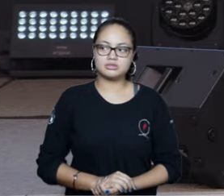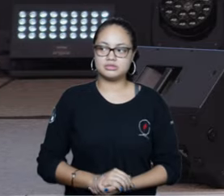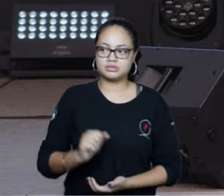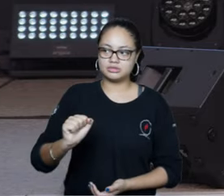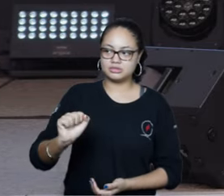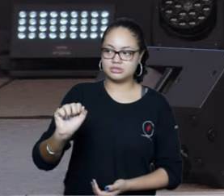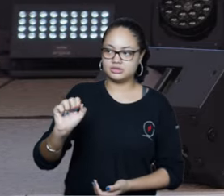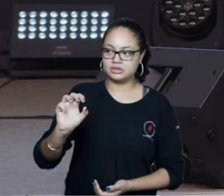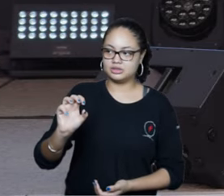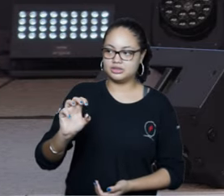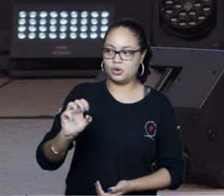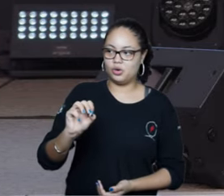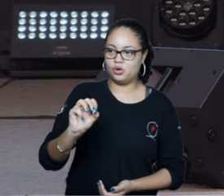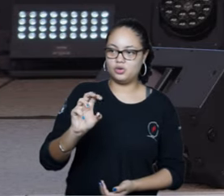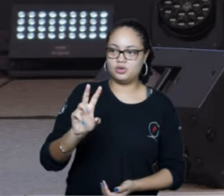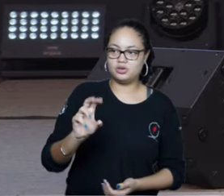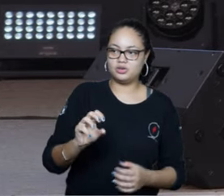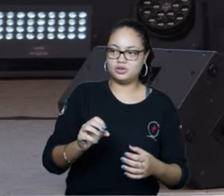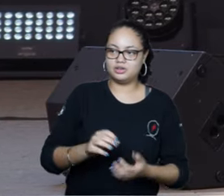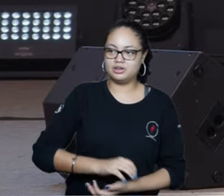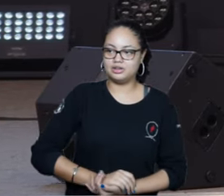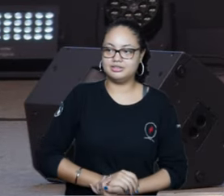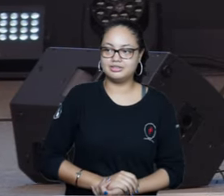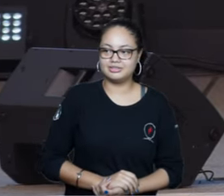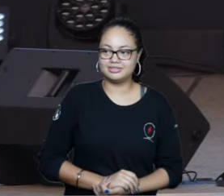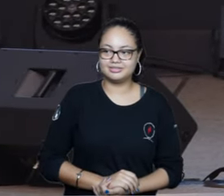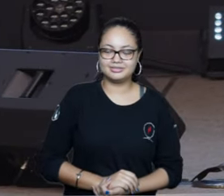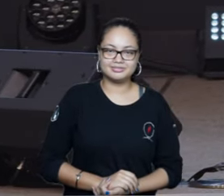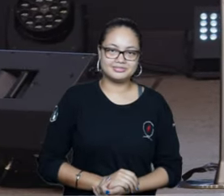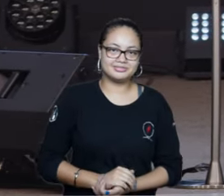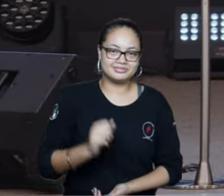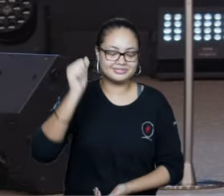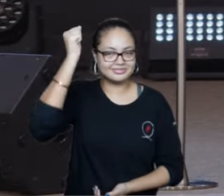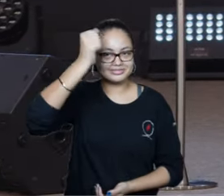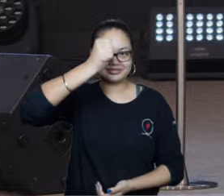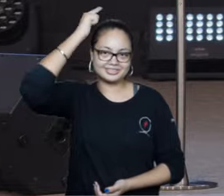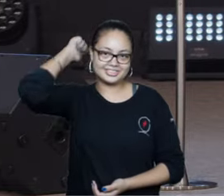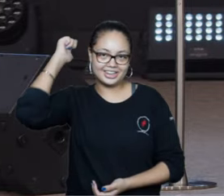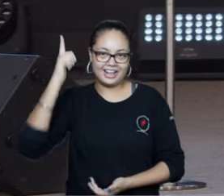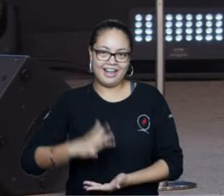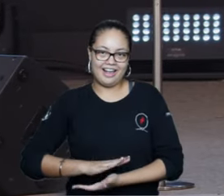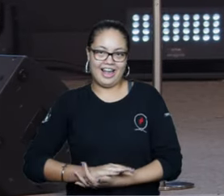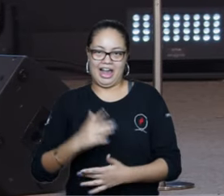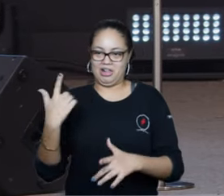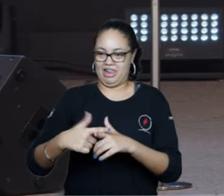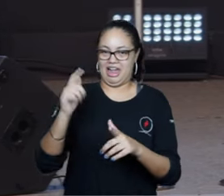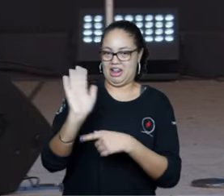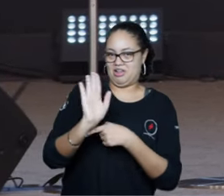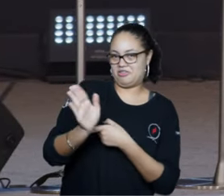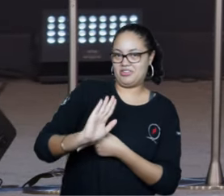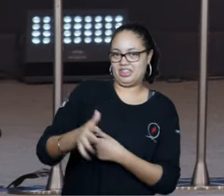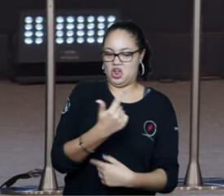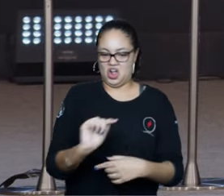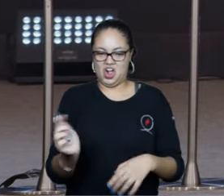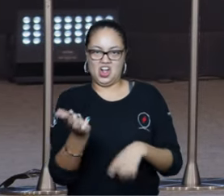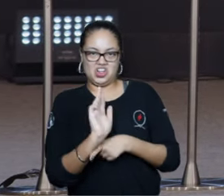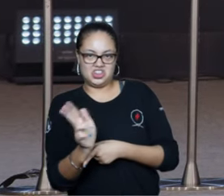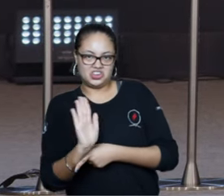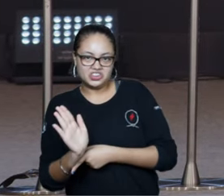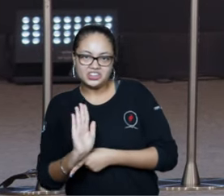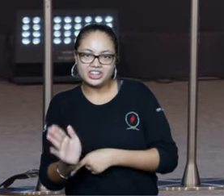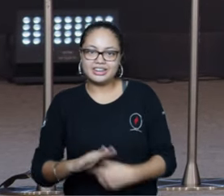não tem medo arregaçando aí Alexandre Moraes toma mais uma lente mas outro vídeo